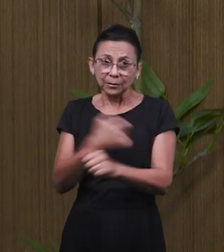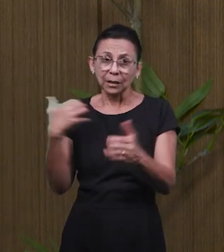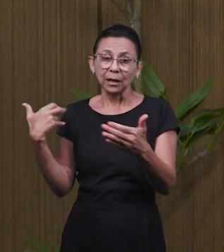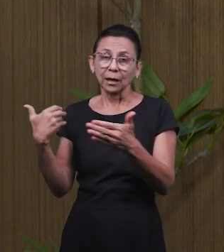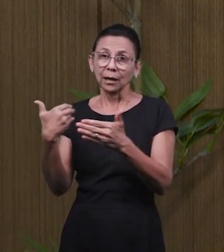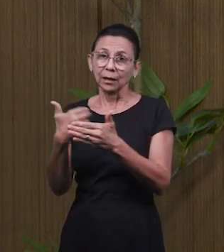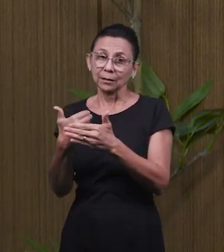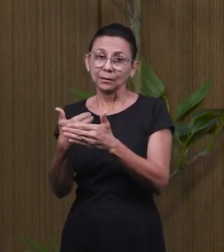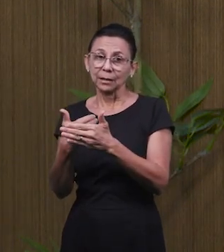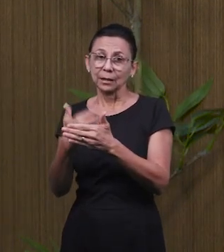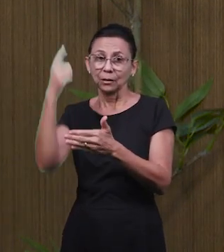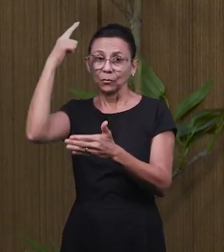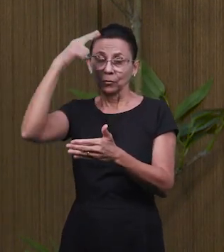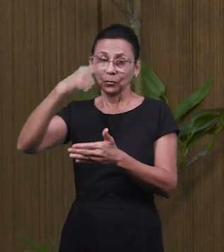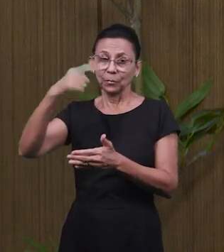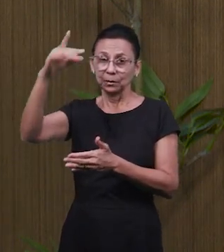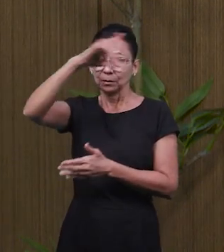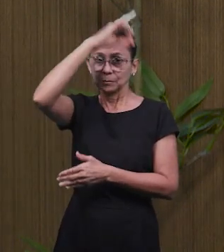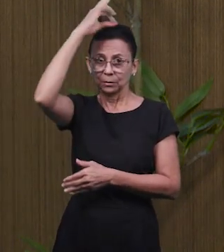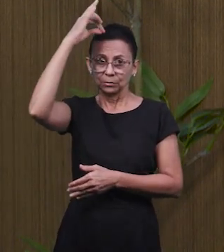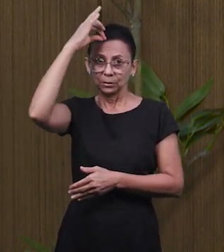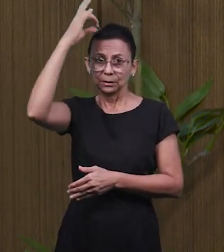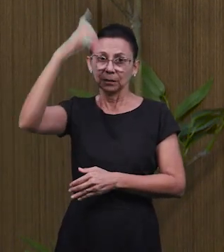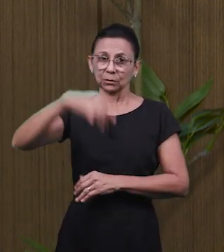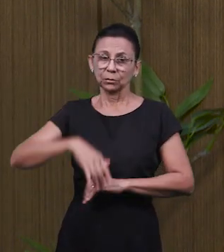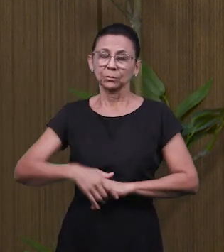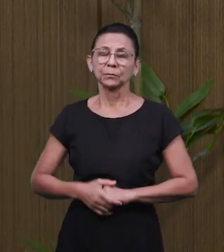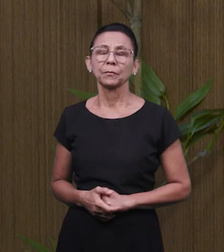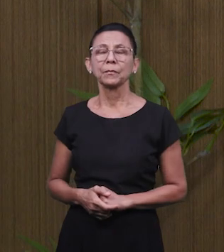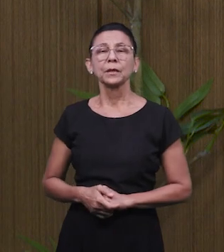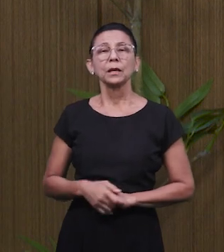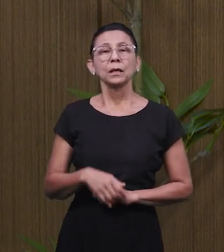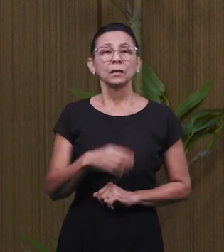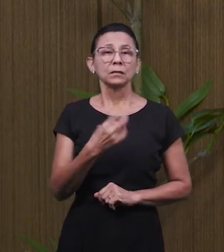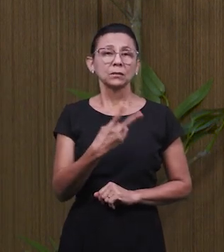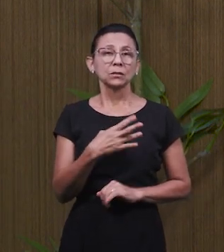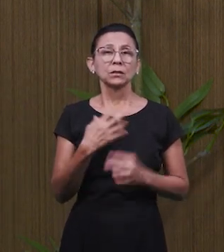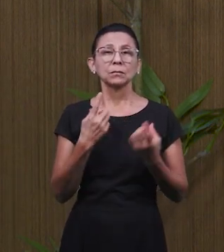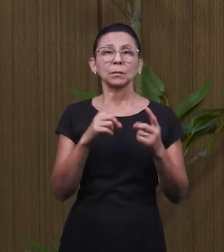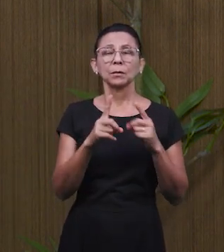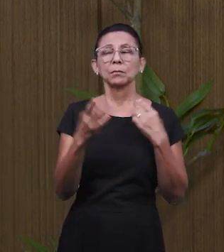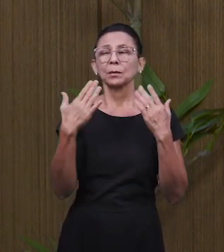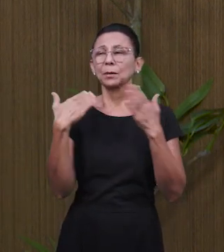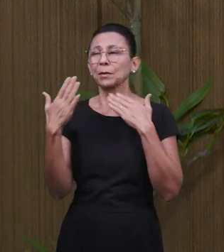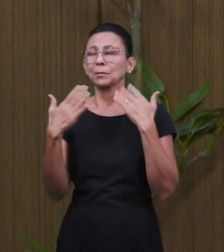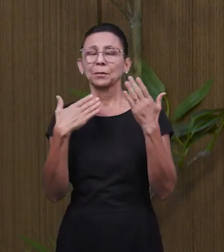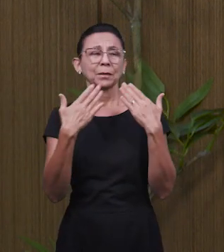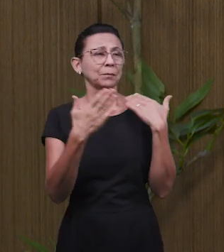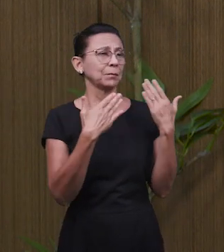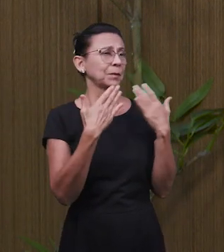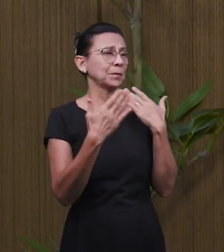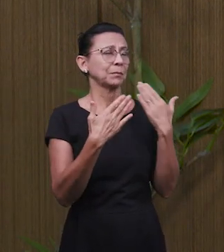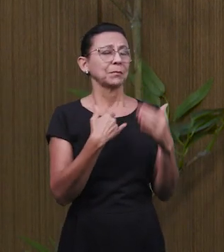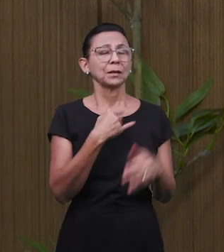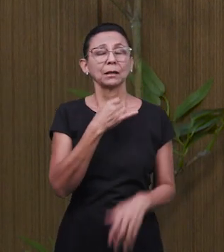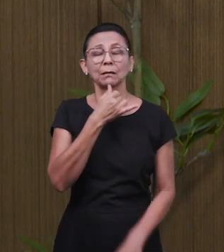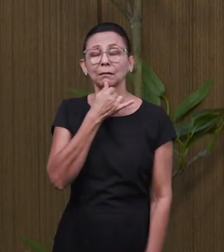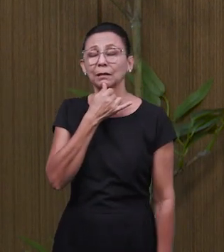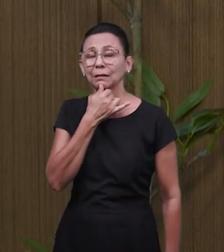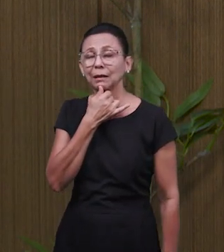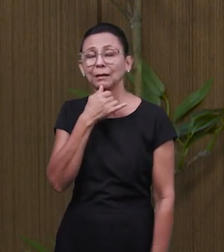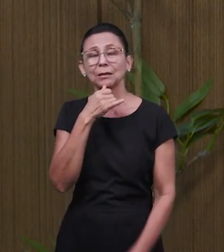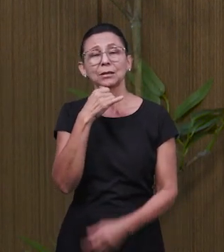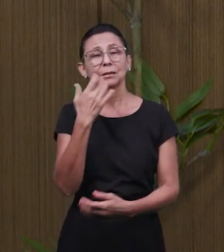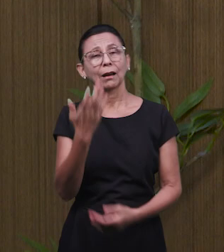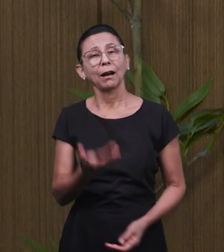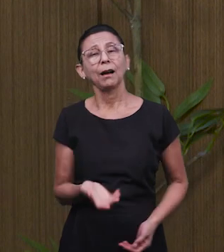linda história, que eles saíram contando a história pelo caminho, se lamentando, cheio de tristeza. E quando eles